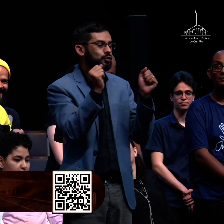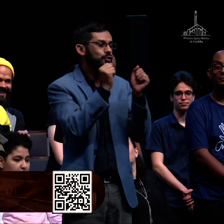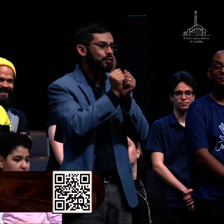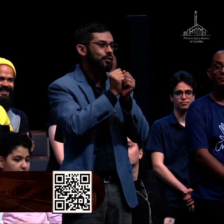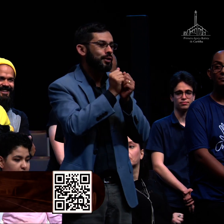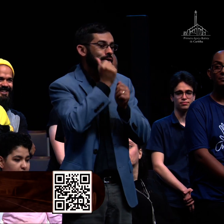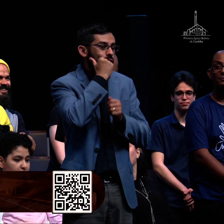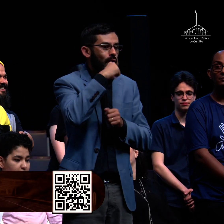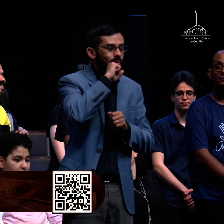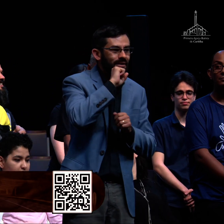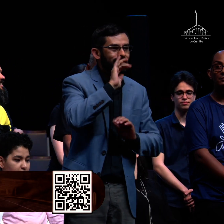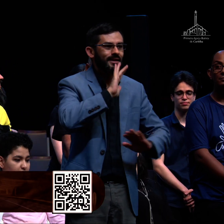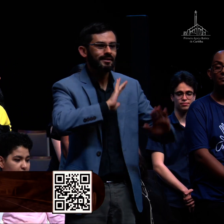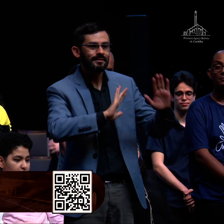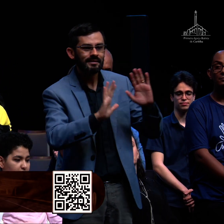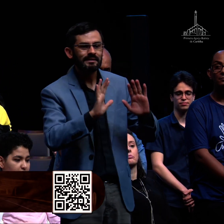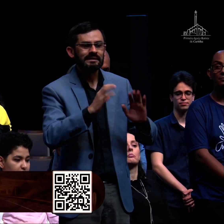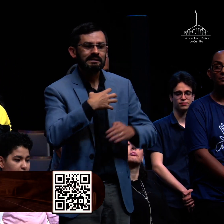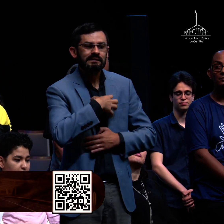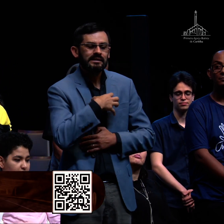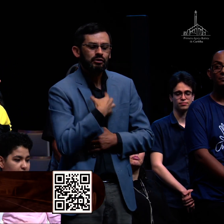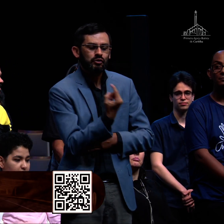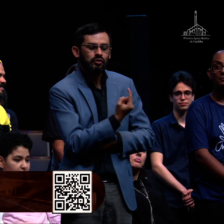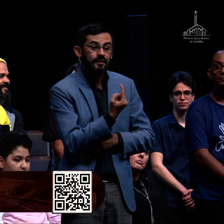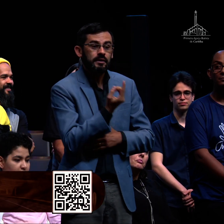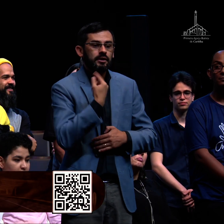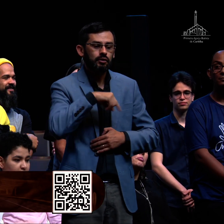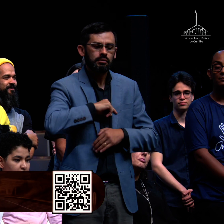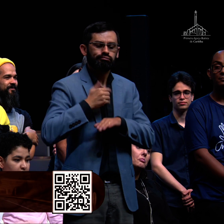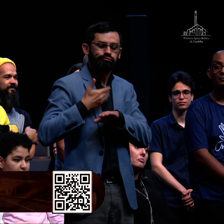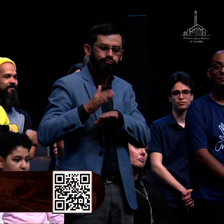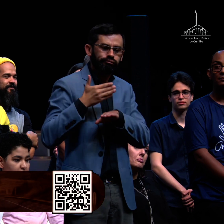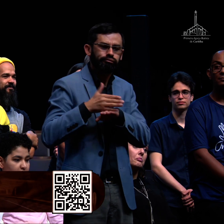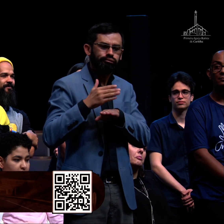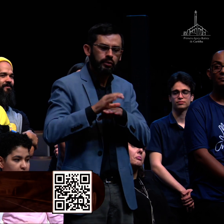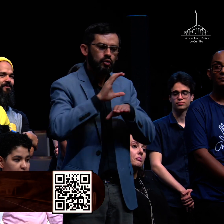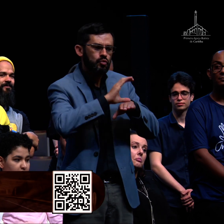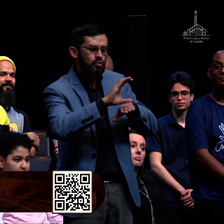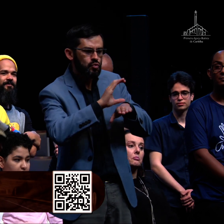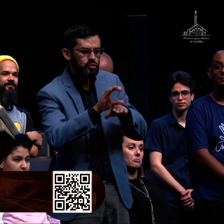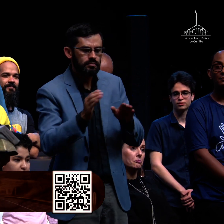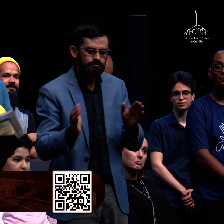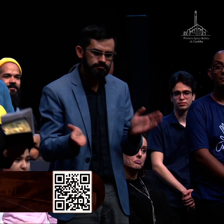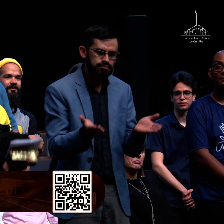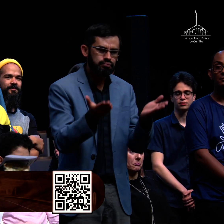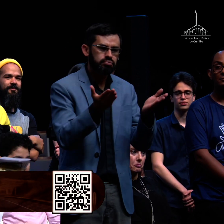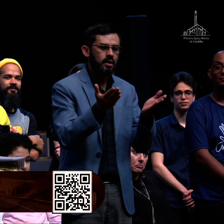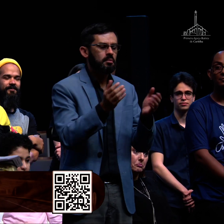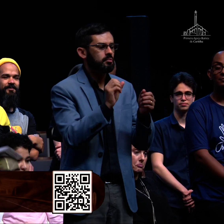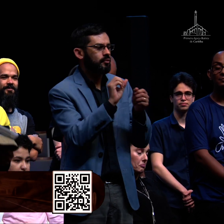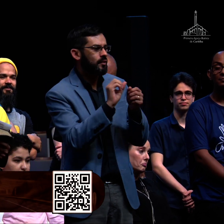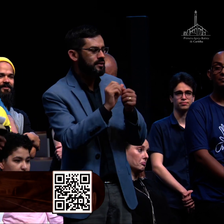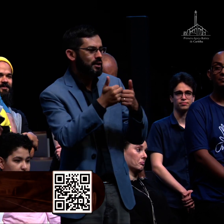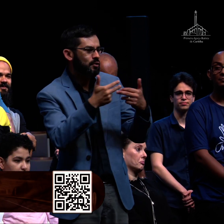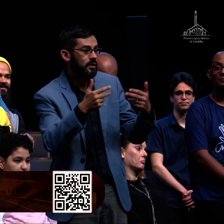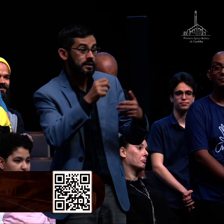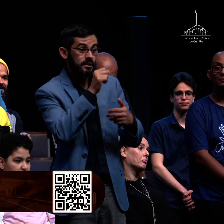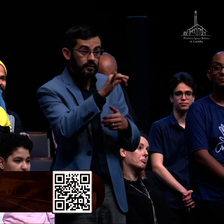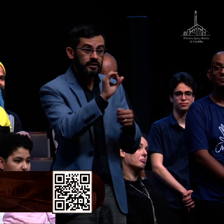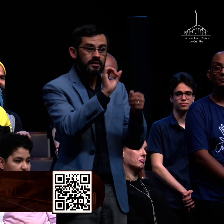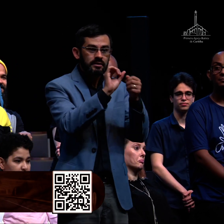foram, de certa forma, desamparadas. Nós estamos levando treinamento para elas terem algum recurso extra. Se você